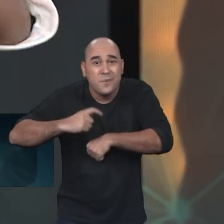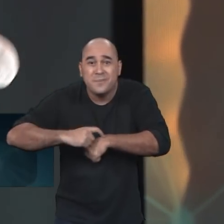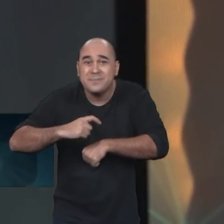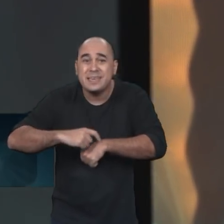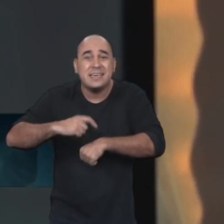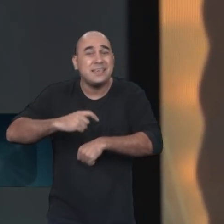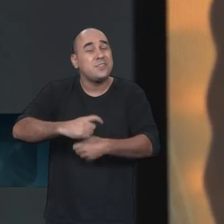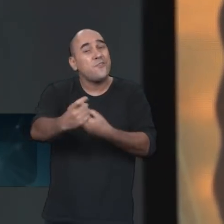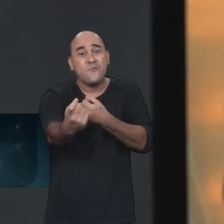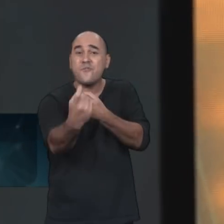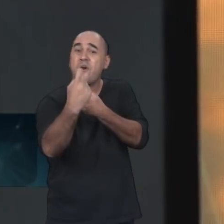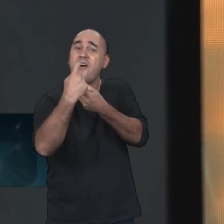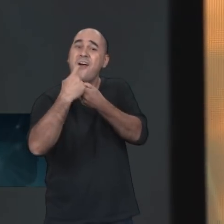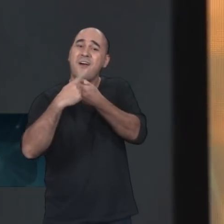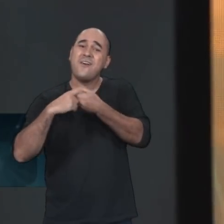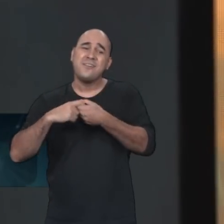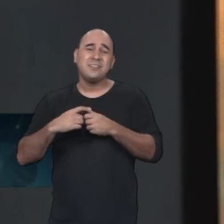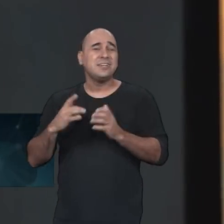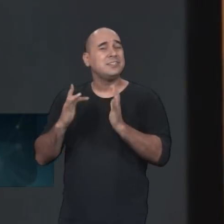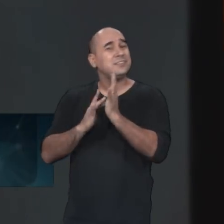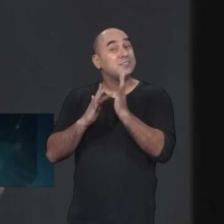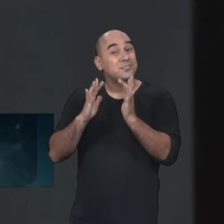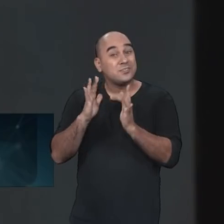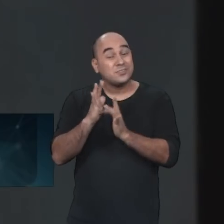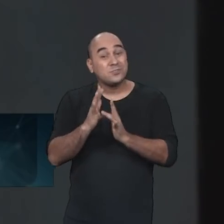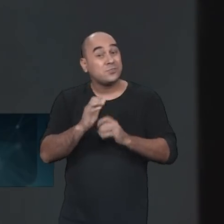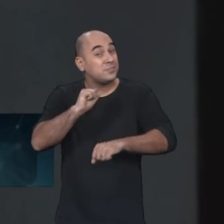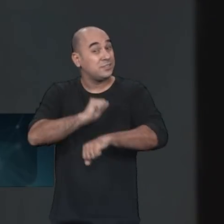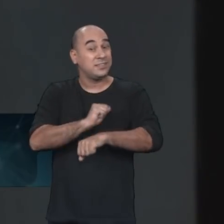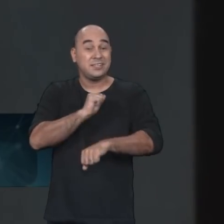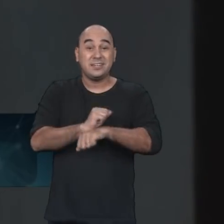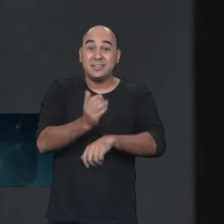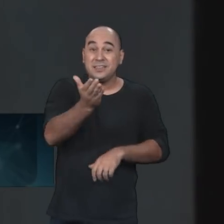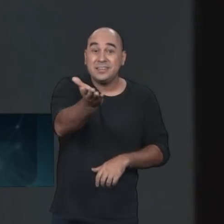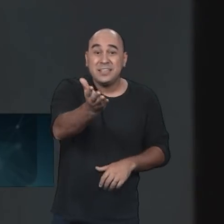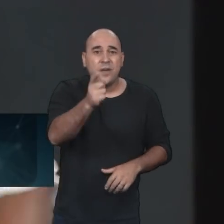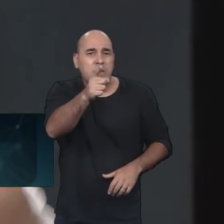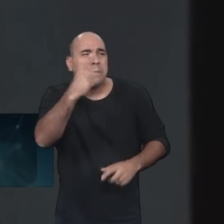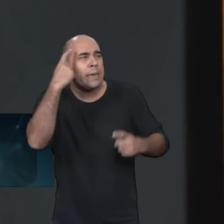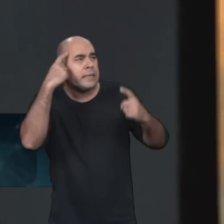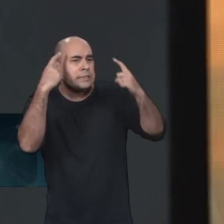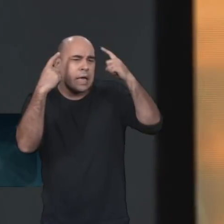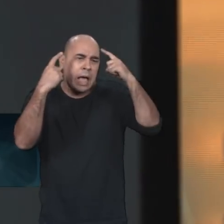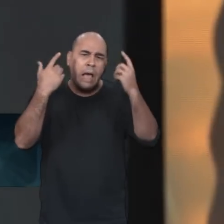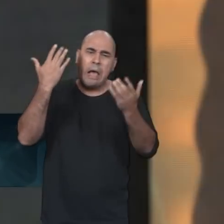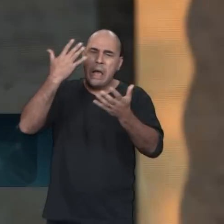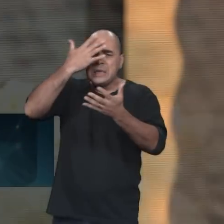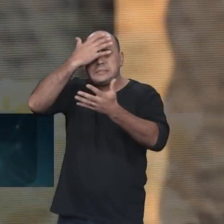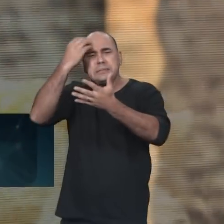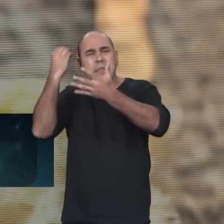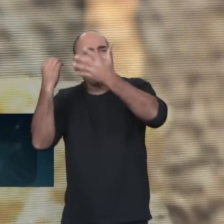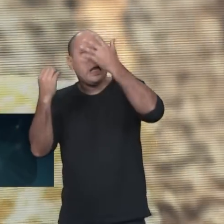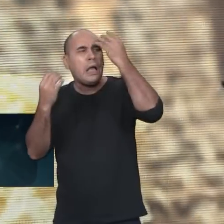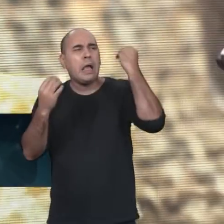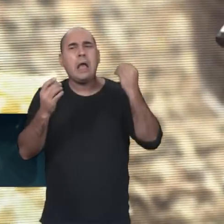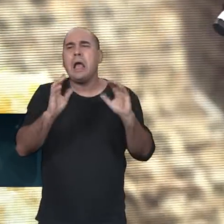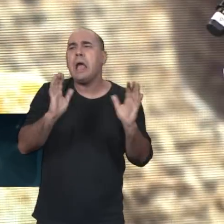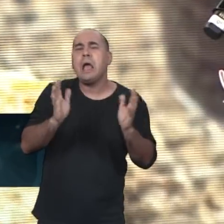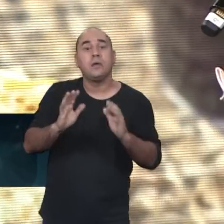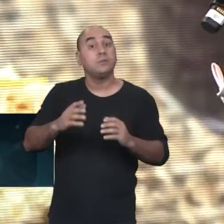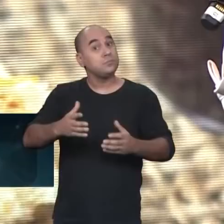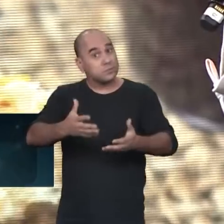voltar. Não olhes para trás. Se teu